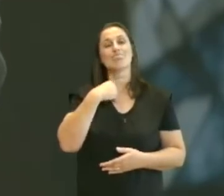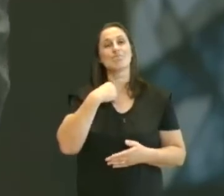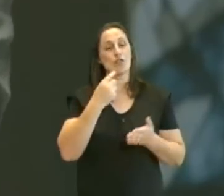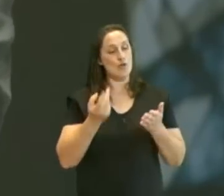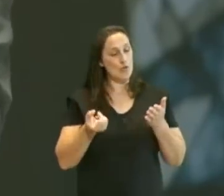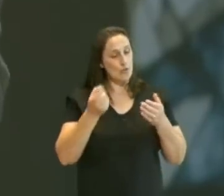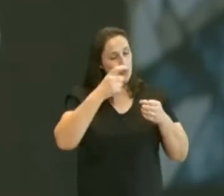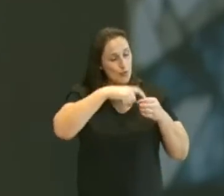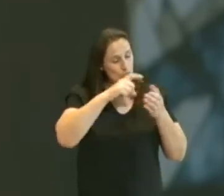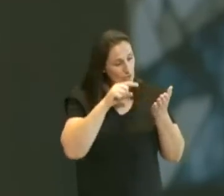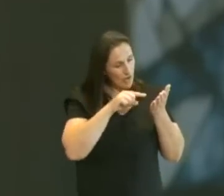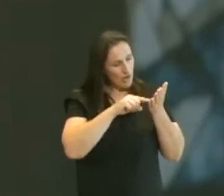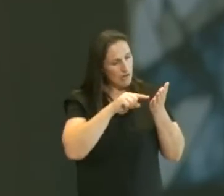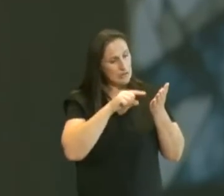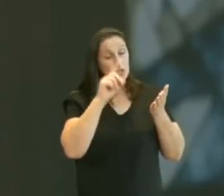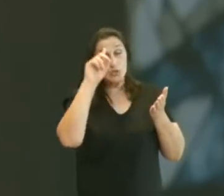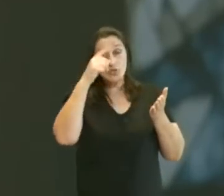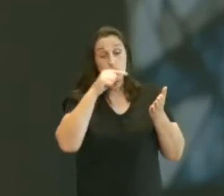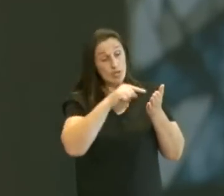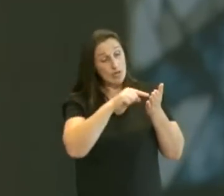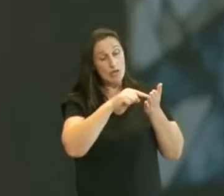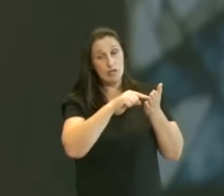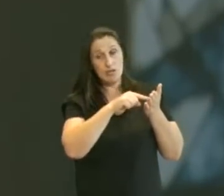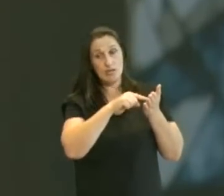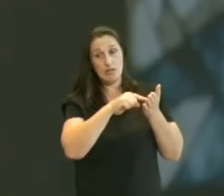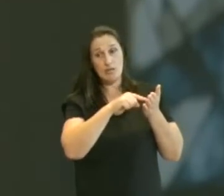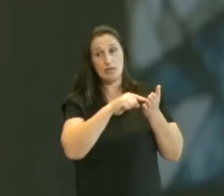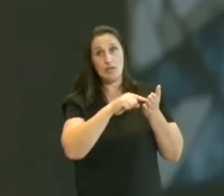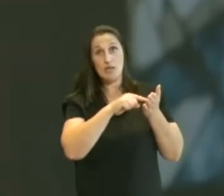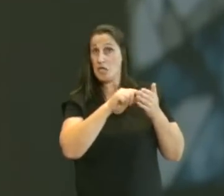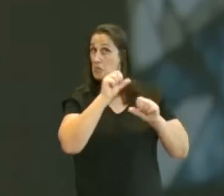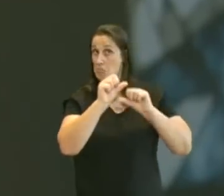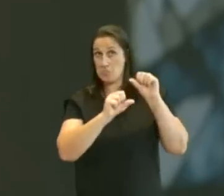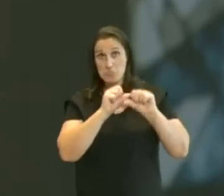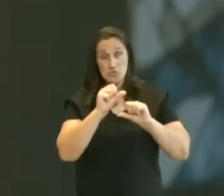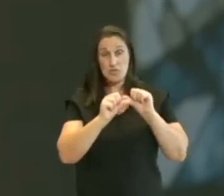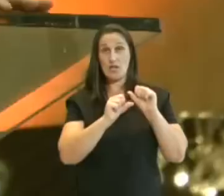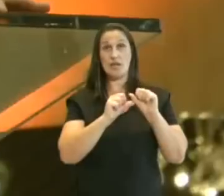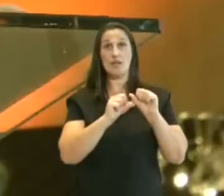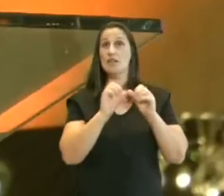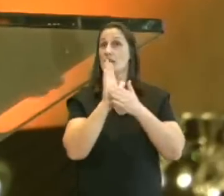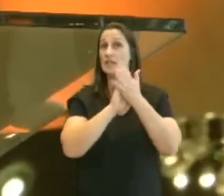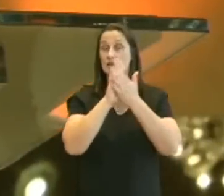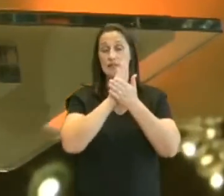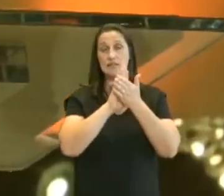te falei isso, olha a data, eu não mudei de ideia.